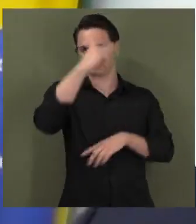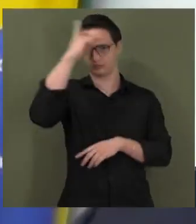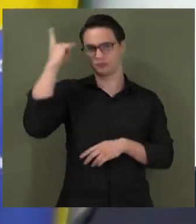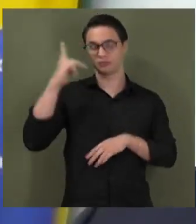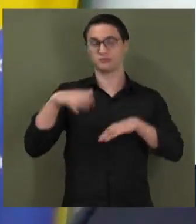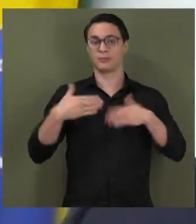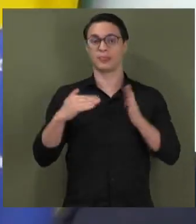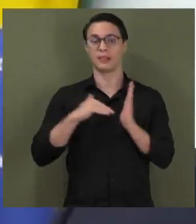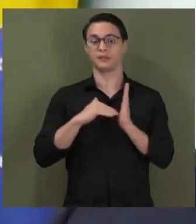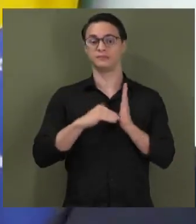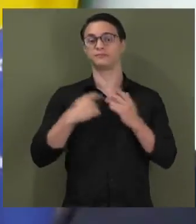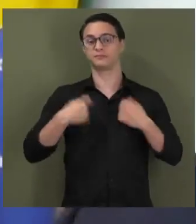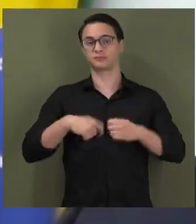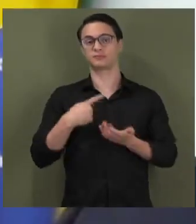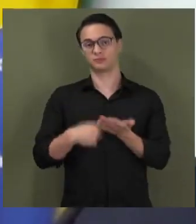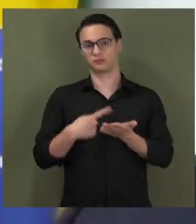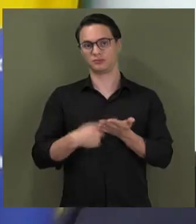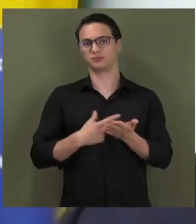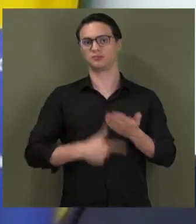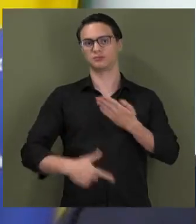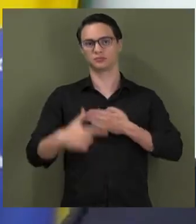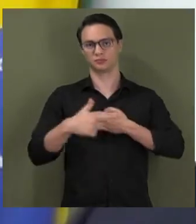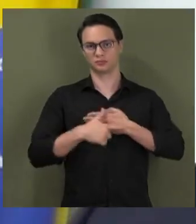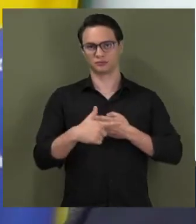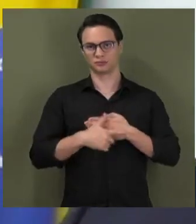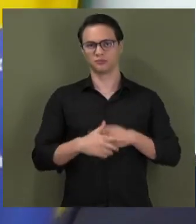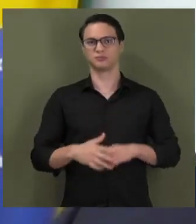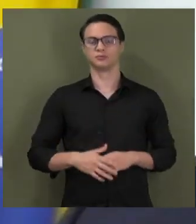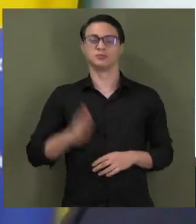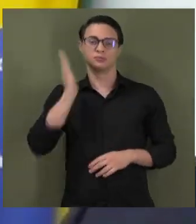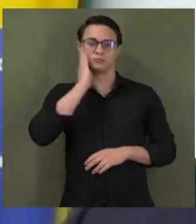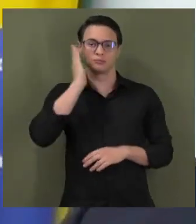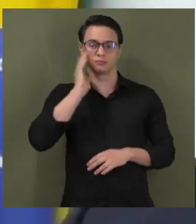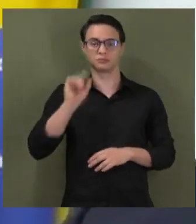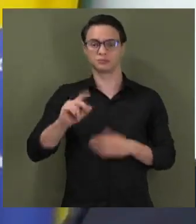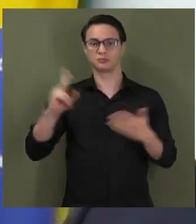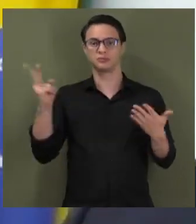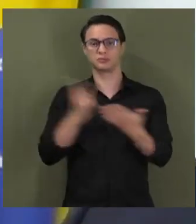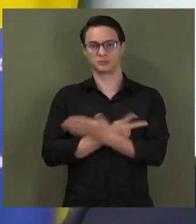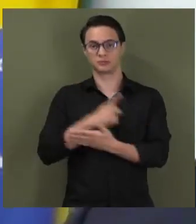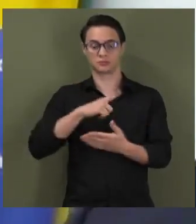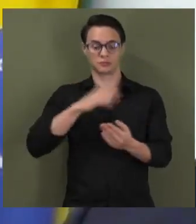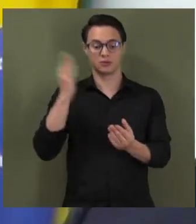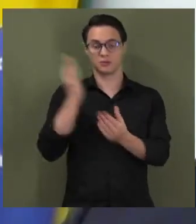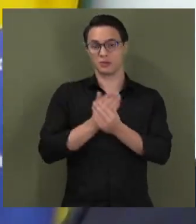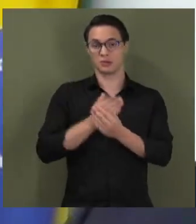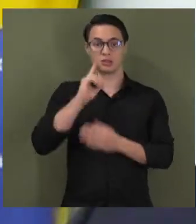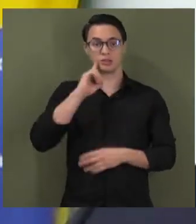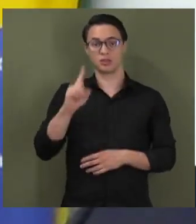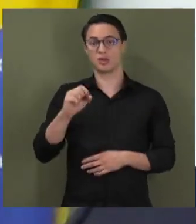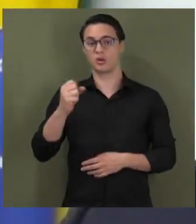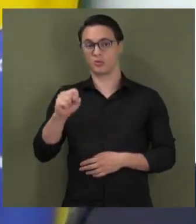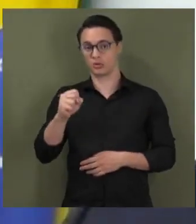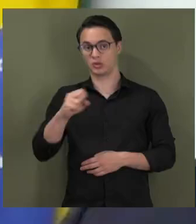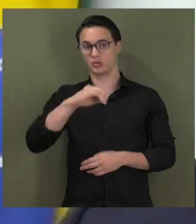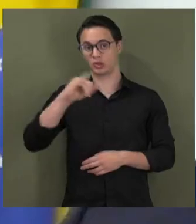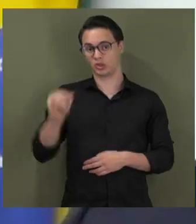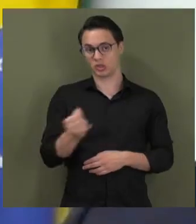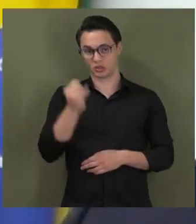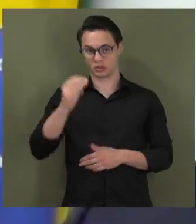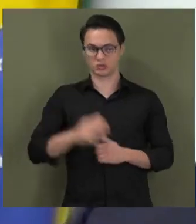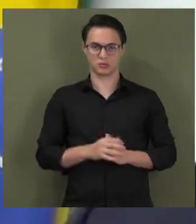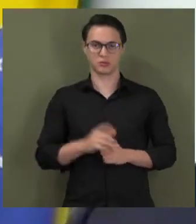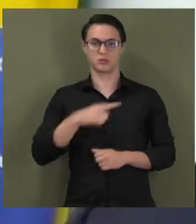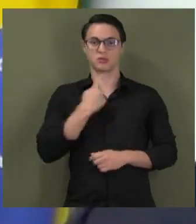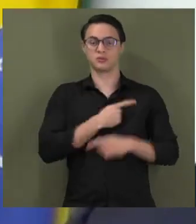o seu dever. Então, senhor presidente, além das arbitrariedades cometidas nos processos do 8 e 9 de janeiro, não podemos